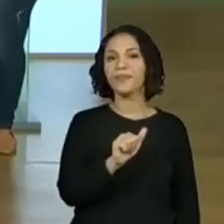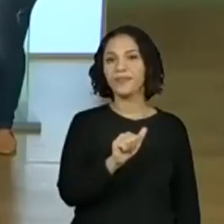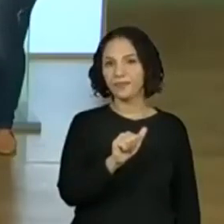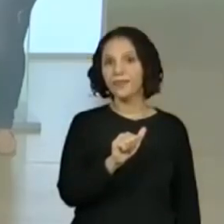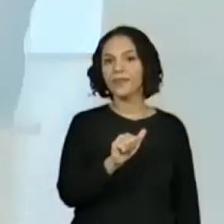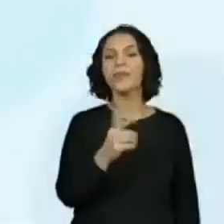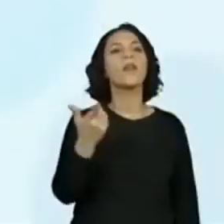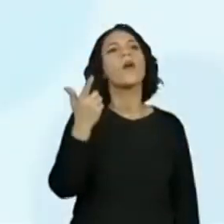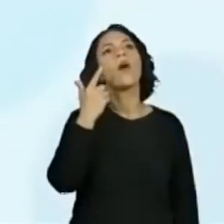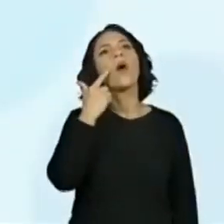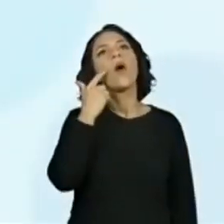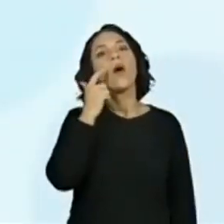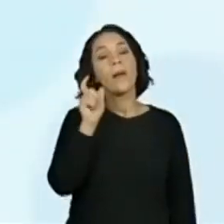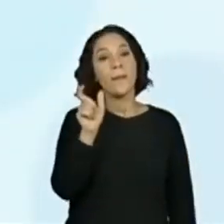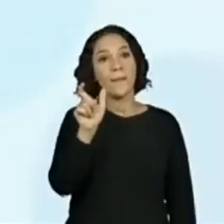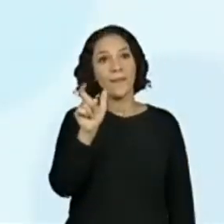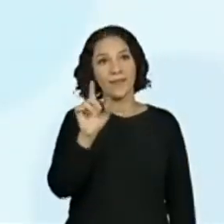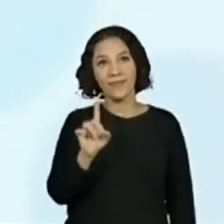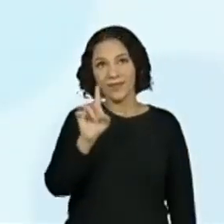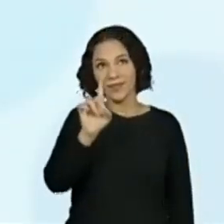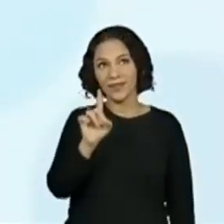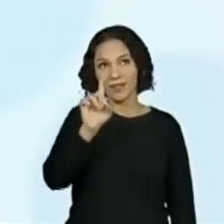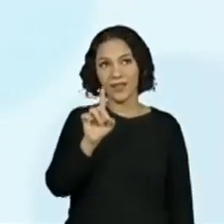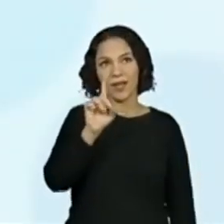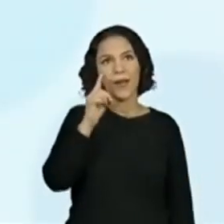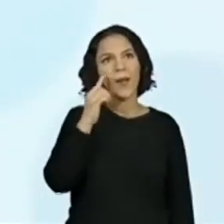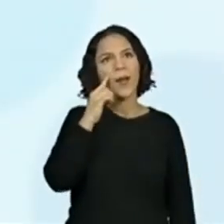que lá no título da atividade tem lá,